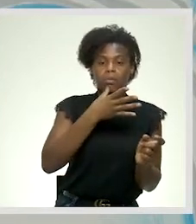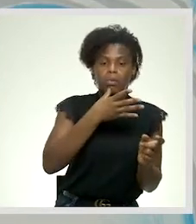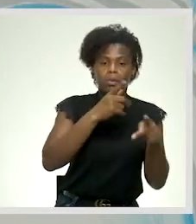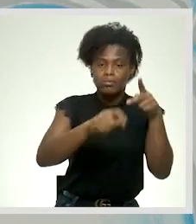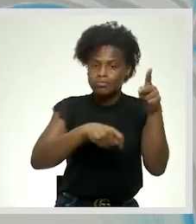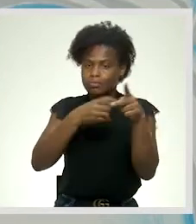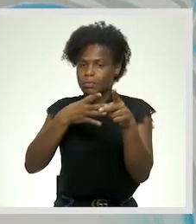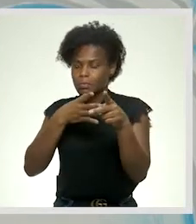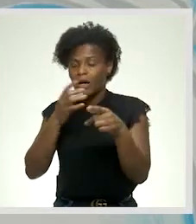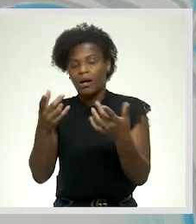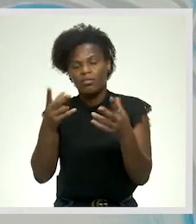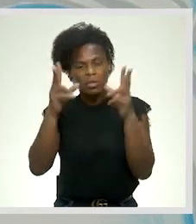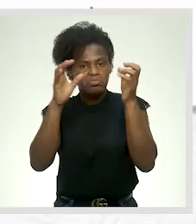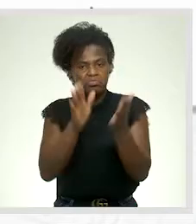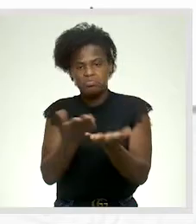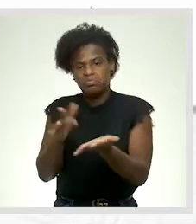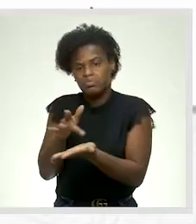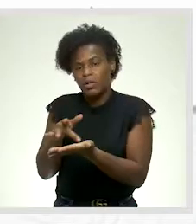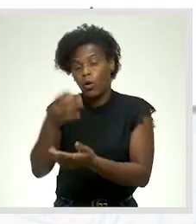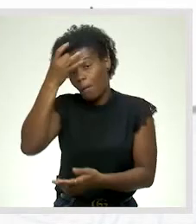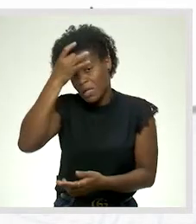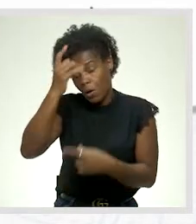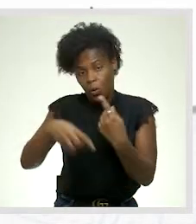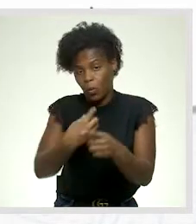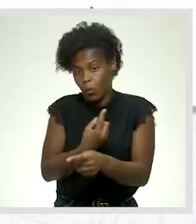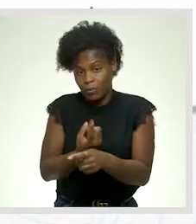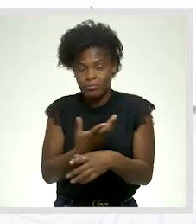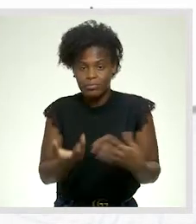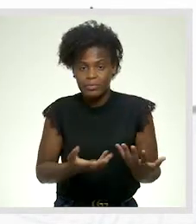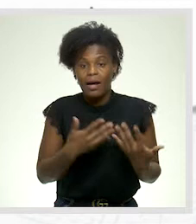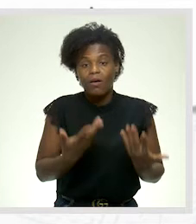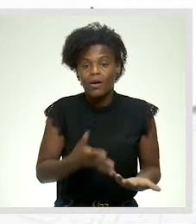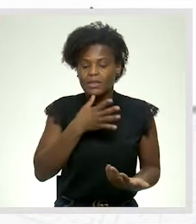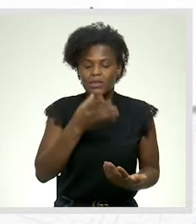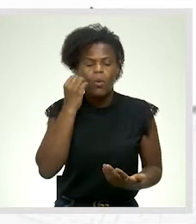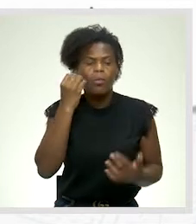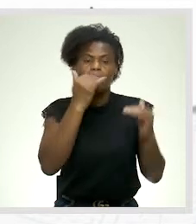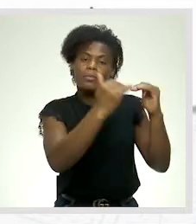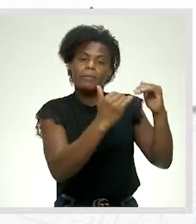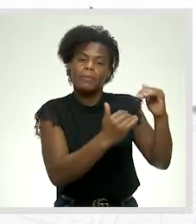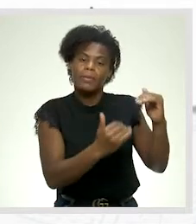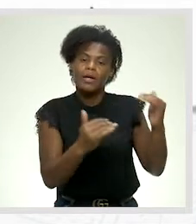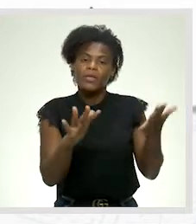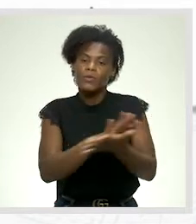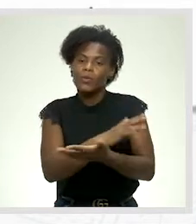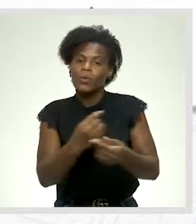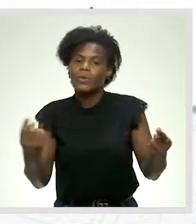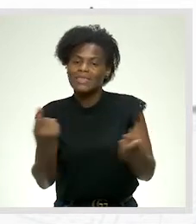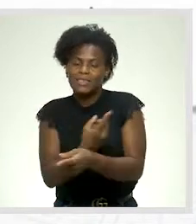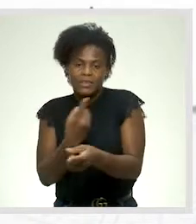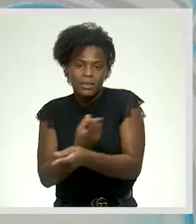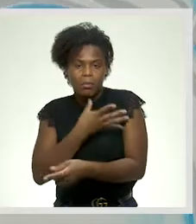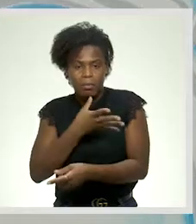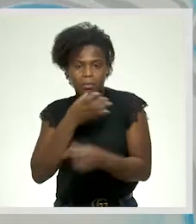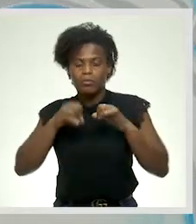opinião e etc. Vamos cingir agora as características de uma notícia e de uma crónica